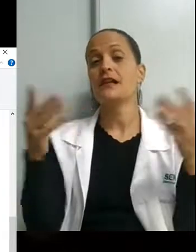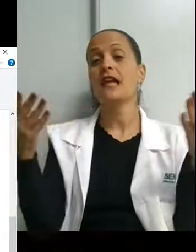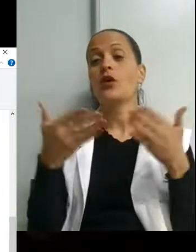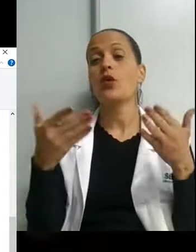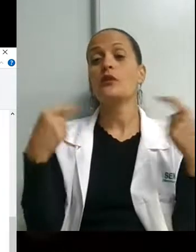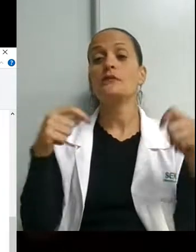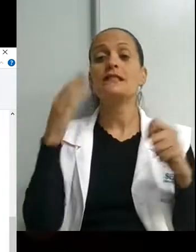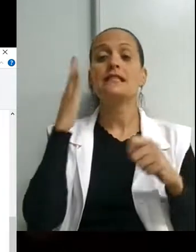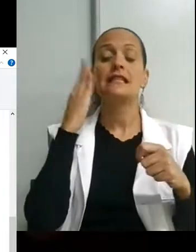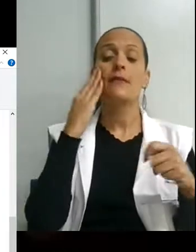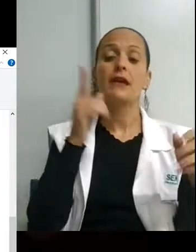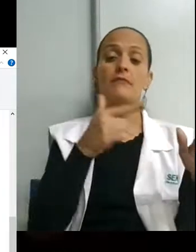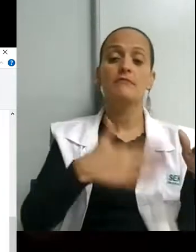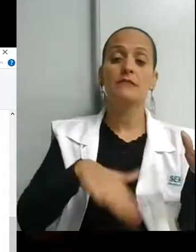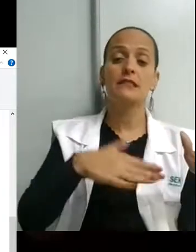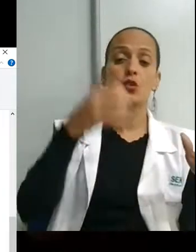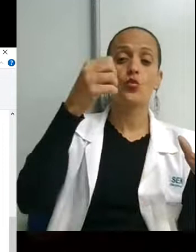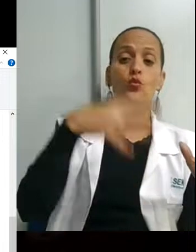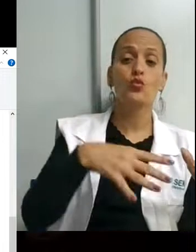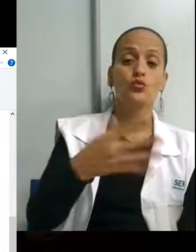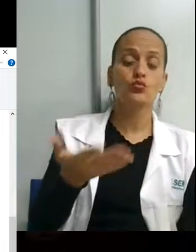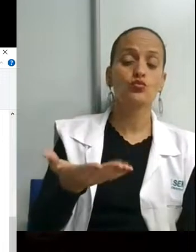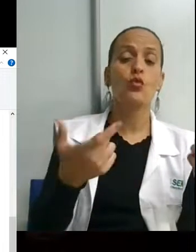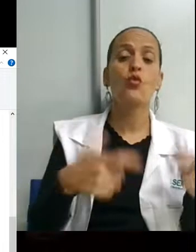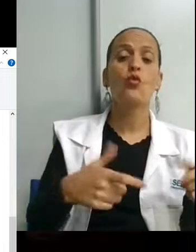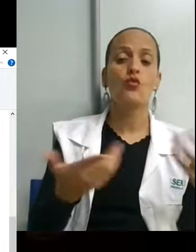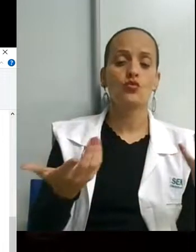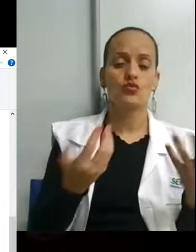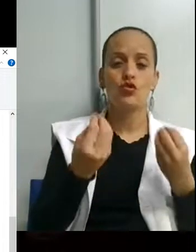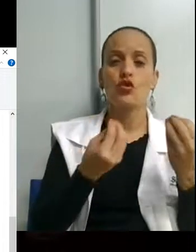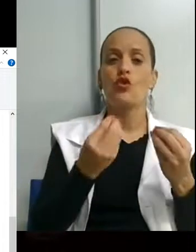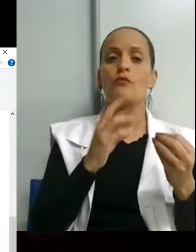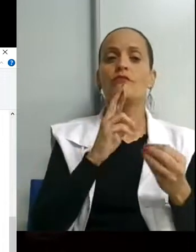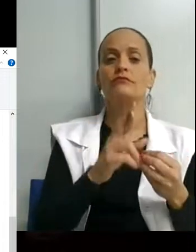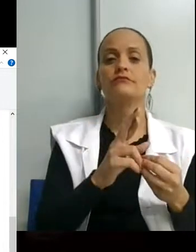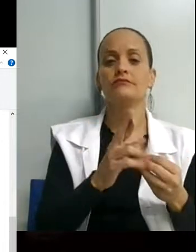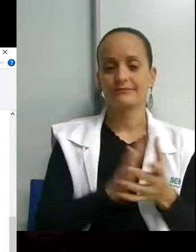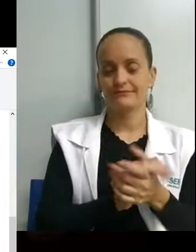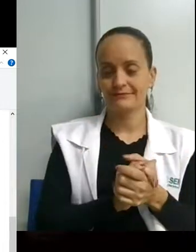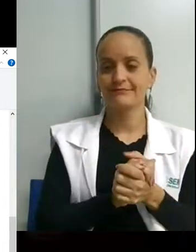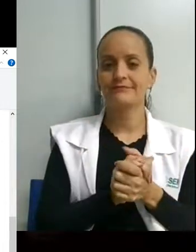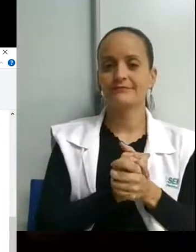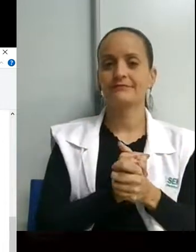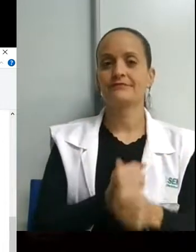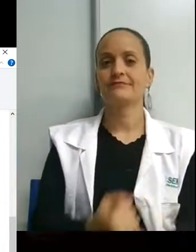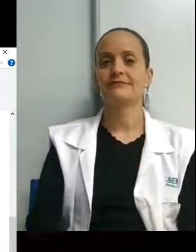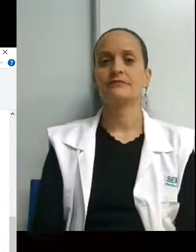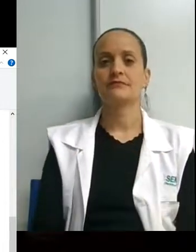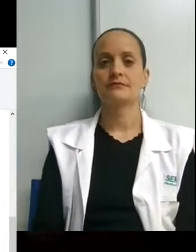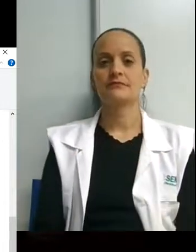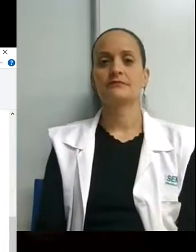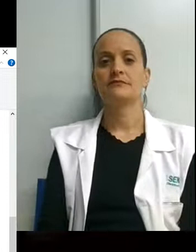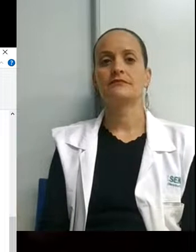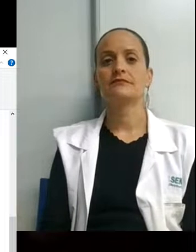Por quê? Eu tenho a resistência, eu tenho a corrente. Deixa eu só colocar aqui o valor em amperes, porque corrente é em amperes,